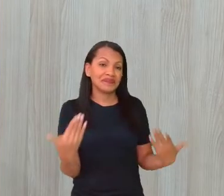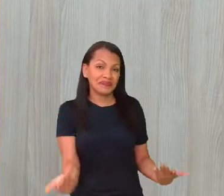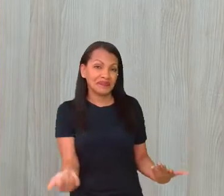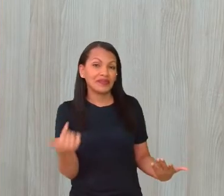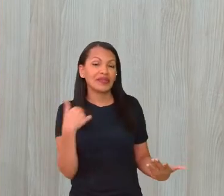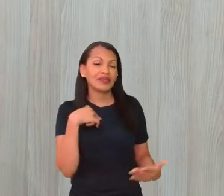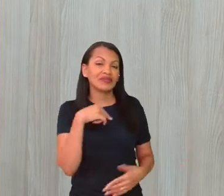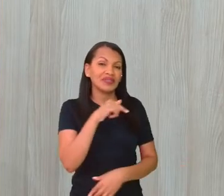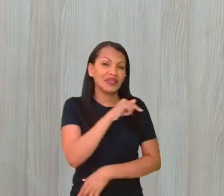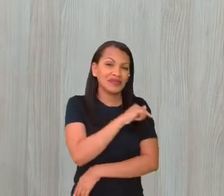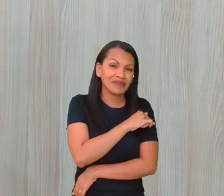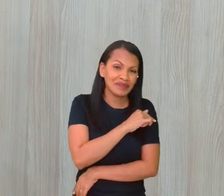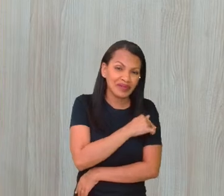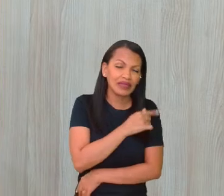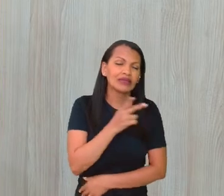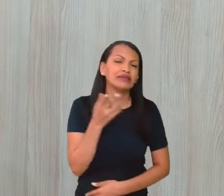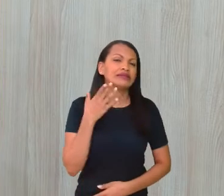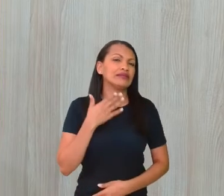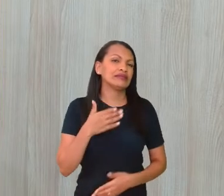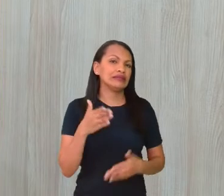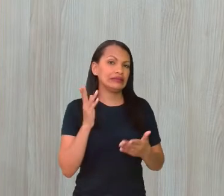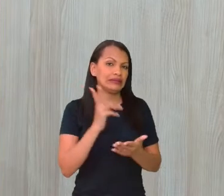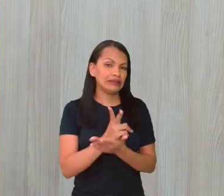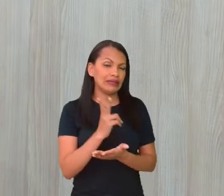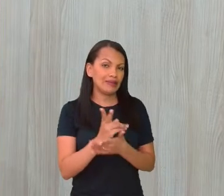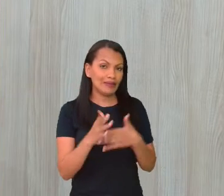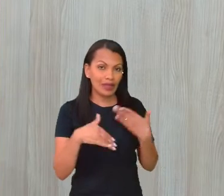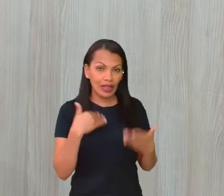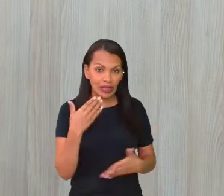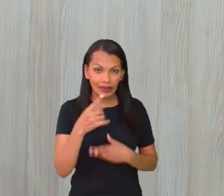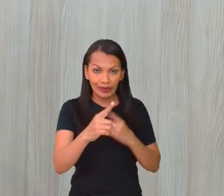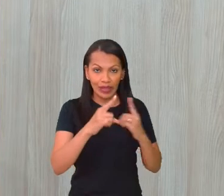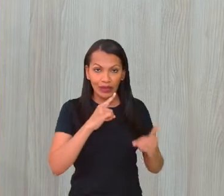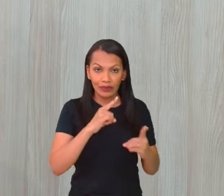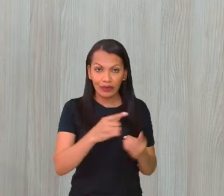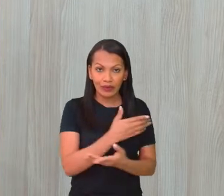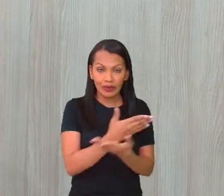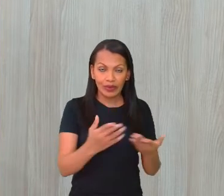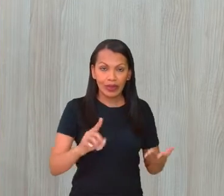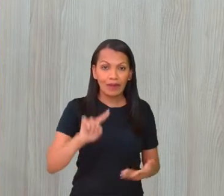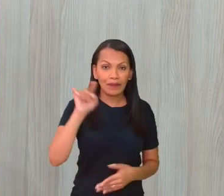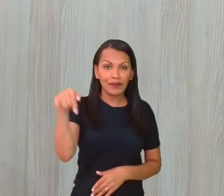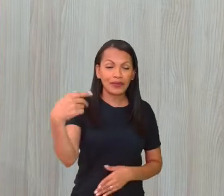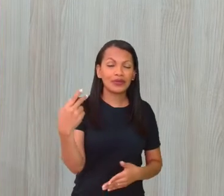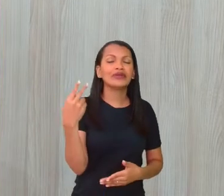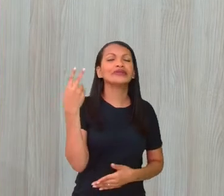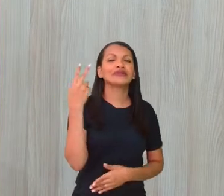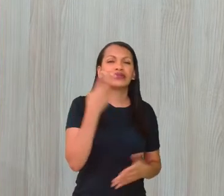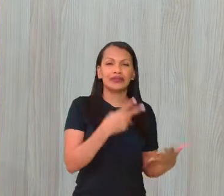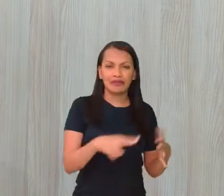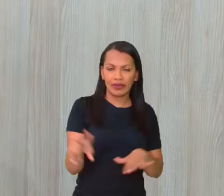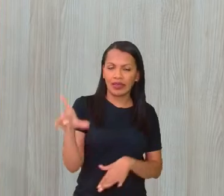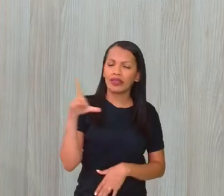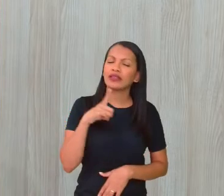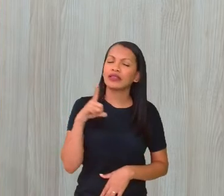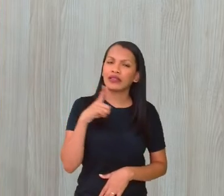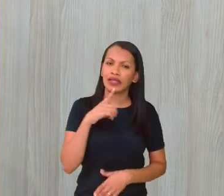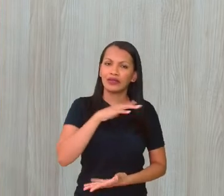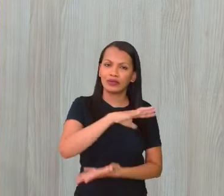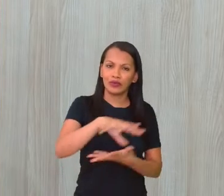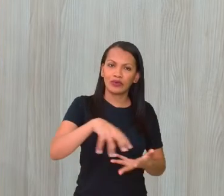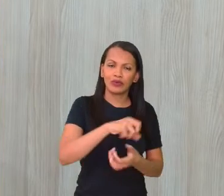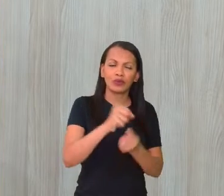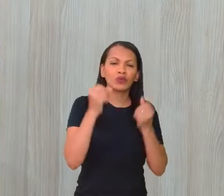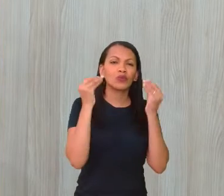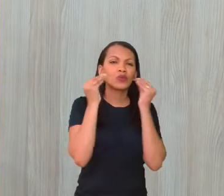Do 7º ano, é sempre uma alegria estar aqui dialogando com vocês. Semana que vem tem mais sustentabilidade. Um beijo do